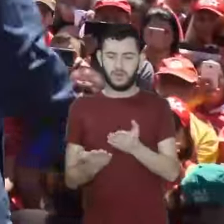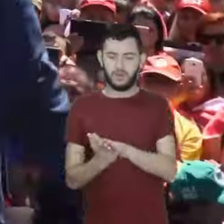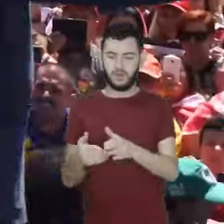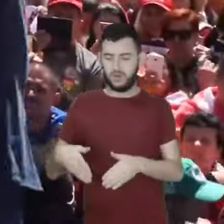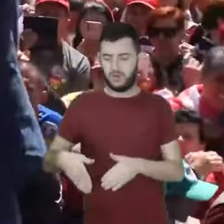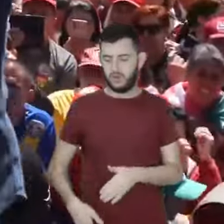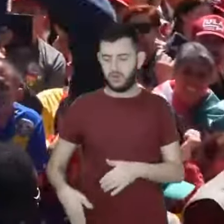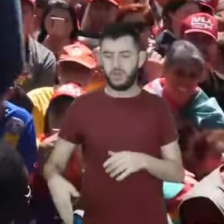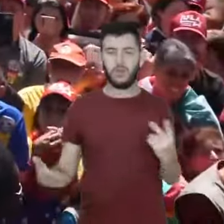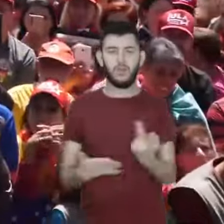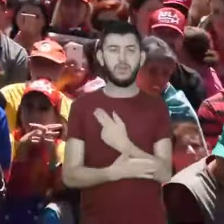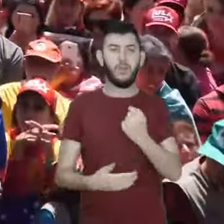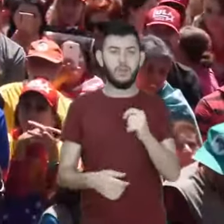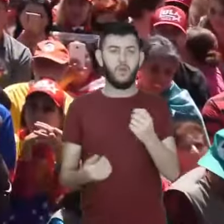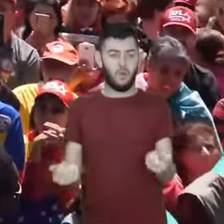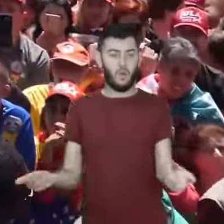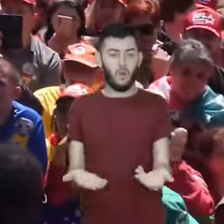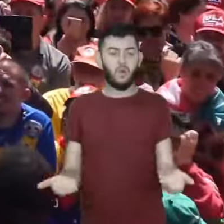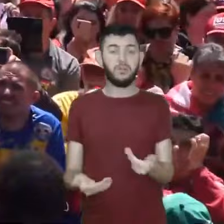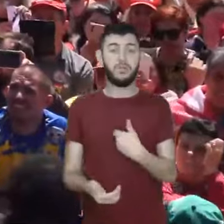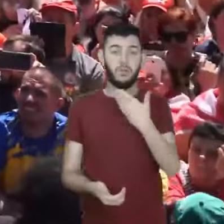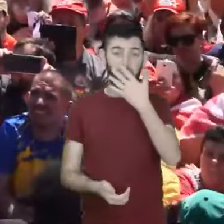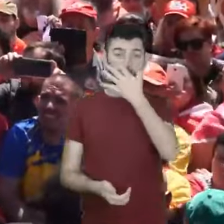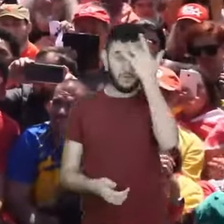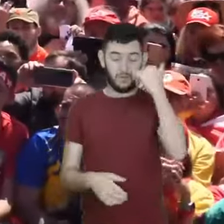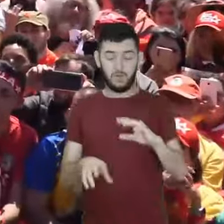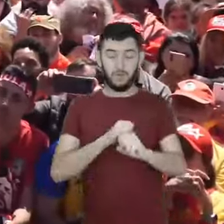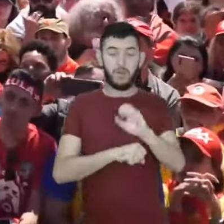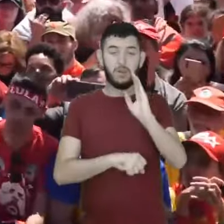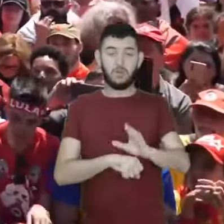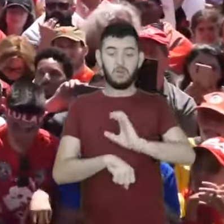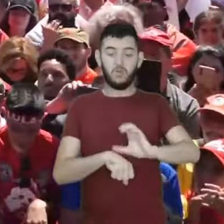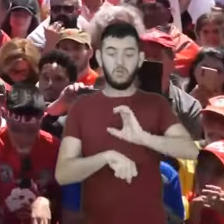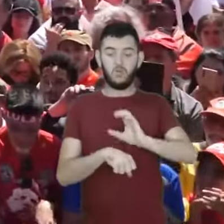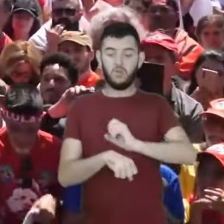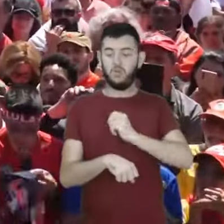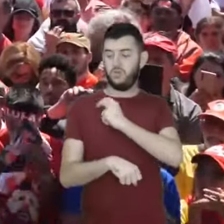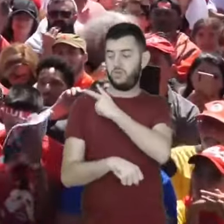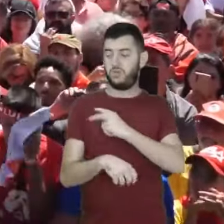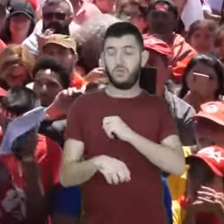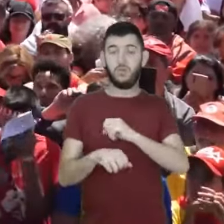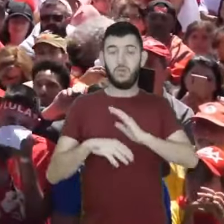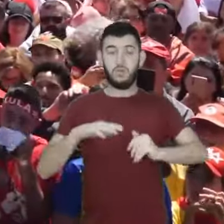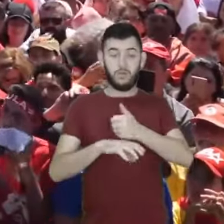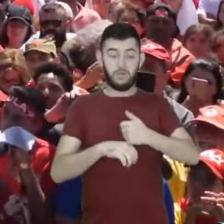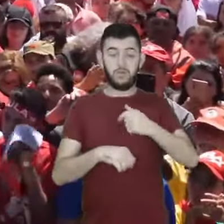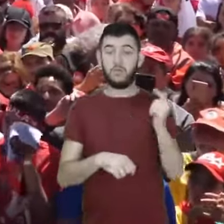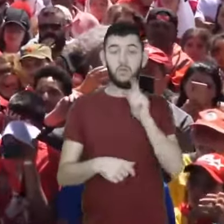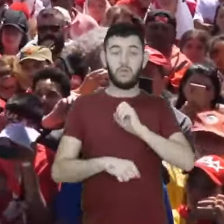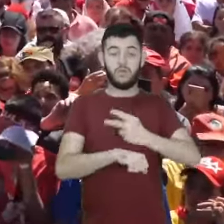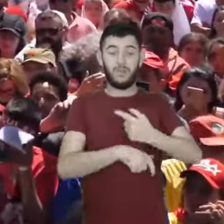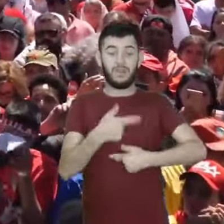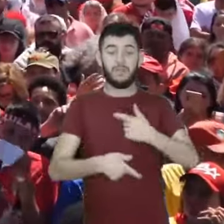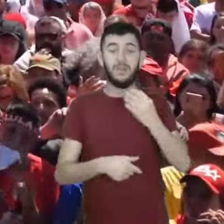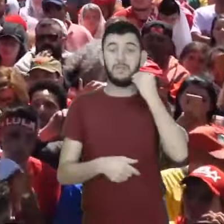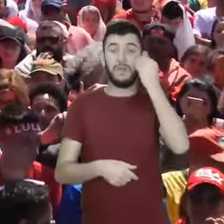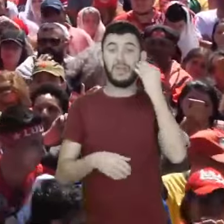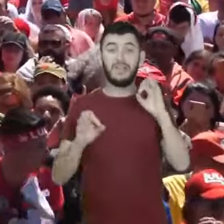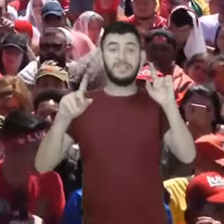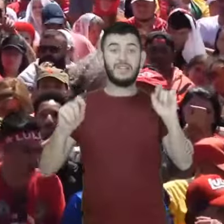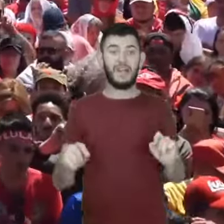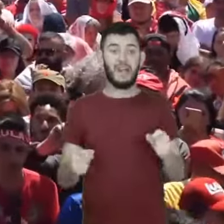anos formados, com curso médio pronto, que não consegue emprego porque não tem experiência. E nós temos